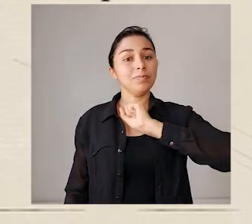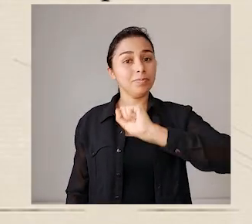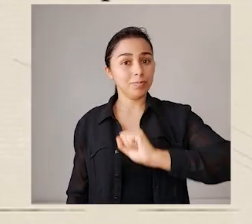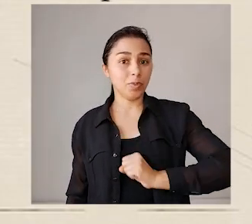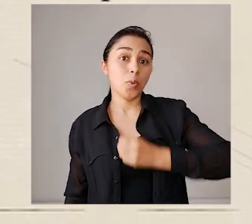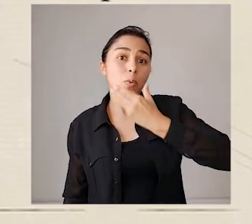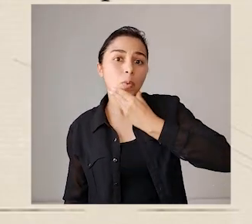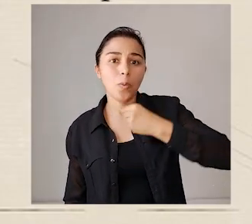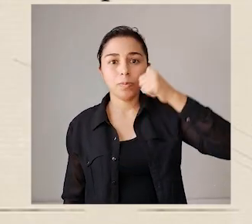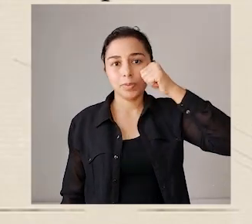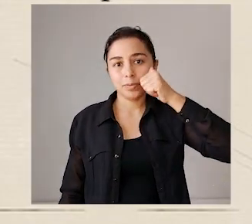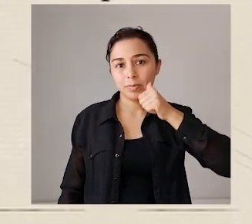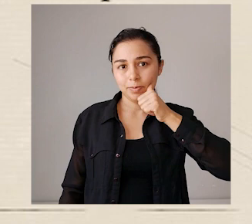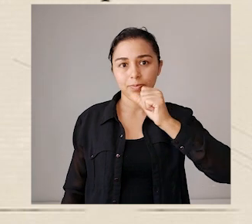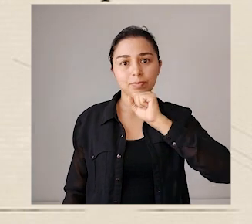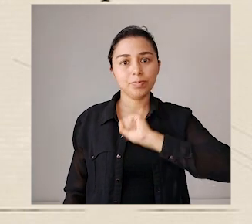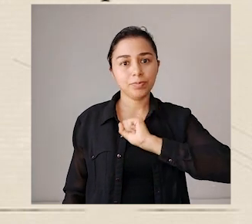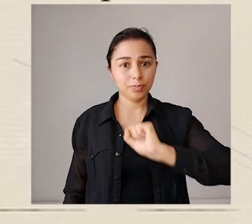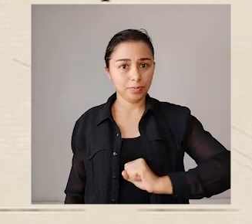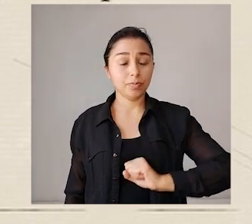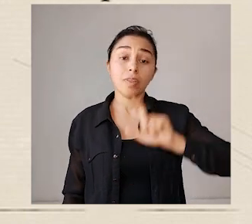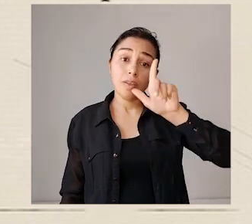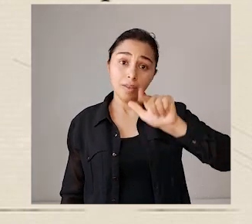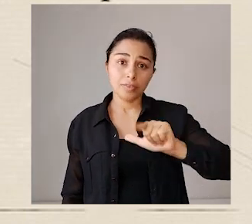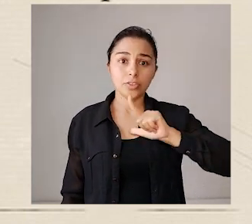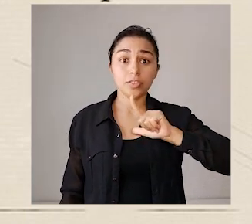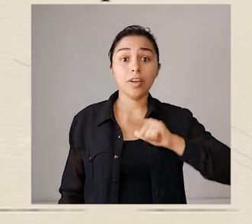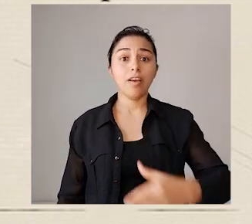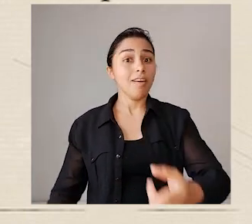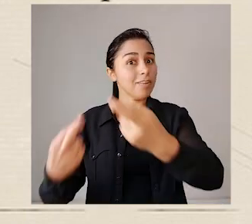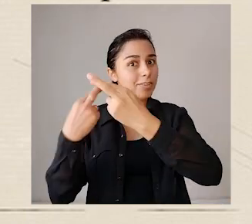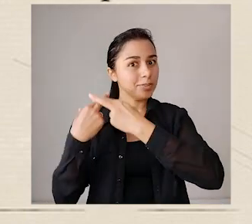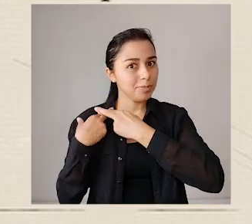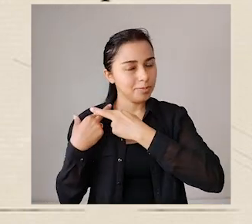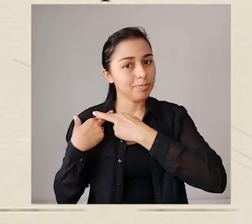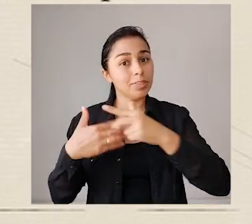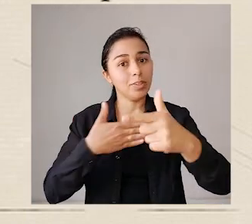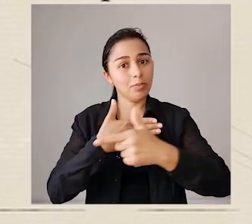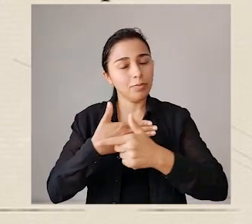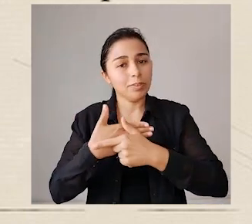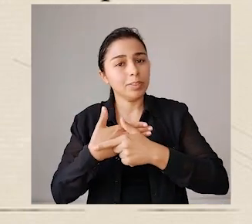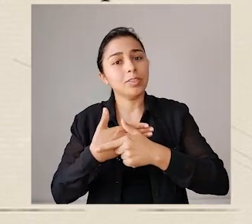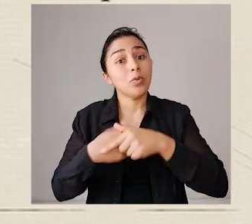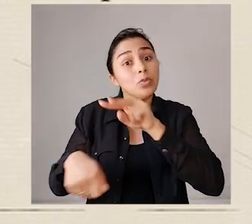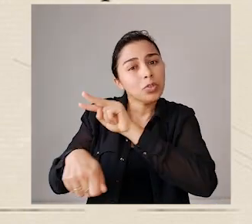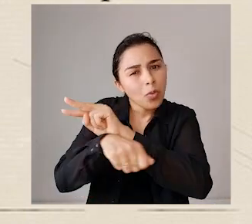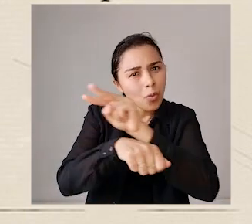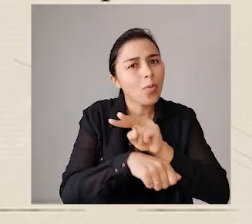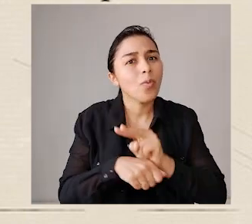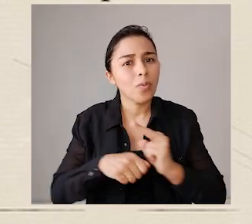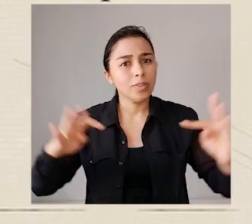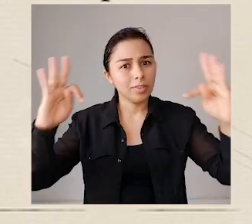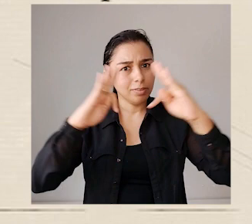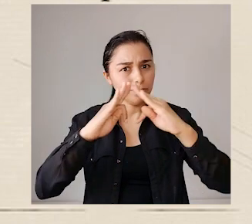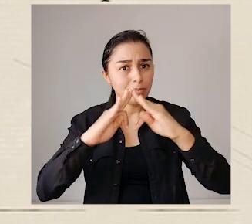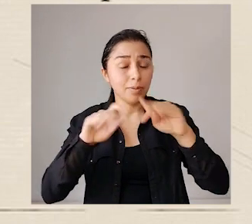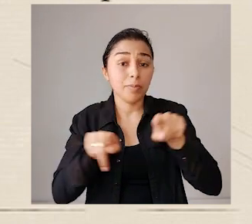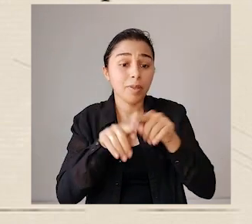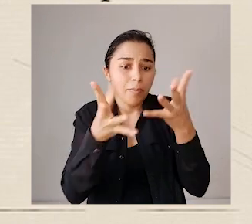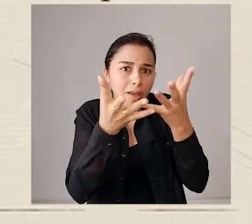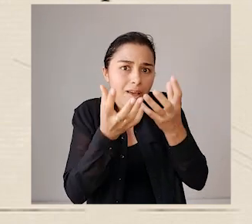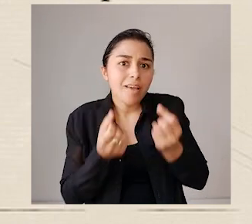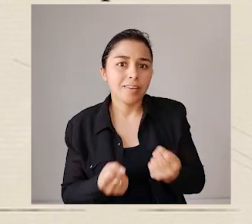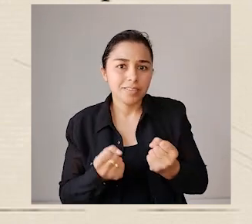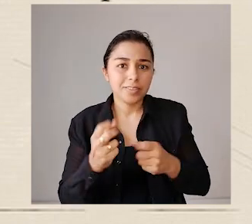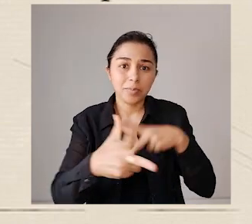e as sacerdotisas. Eles eram responsáveis por administrar o templo, receber as oferendas e também